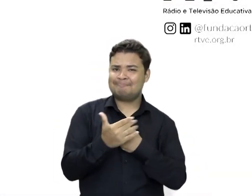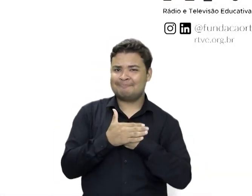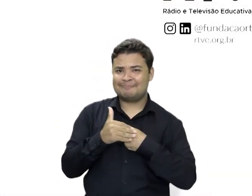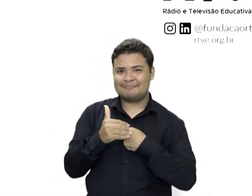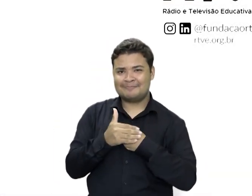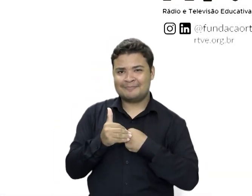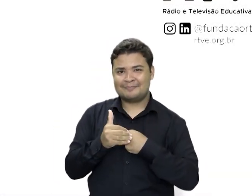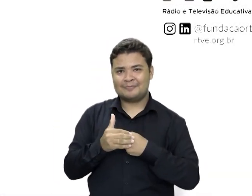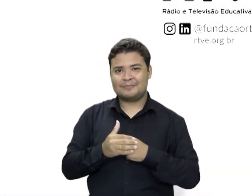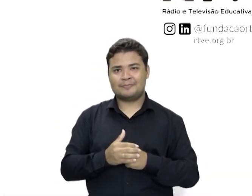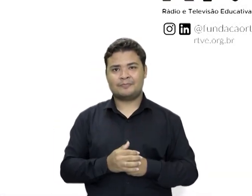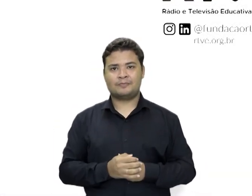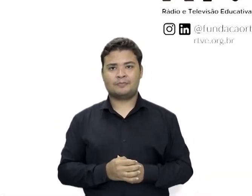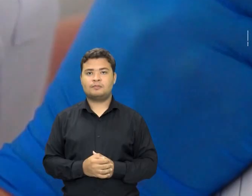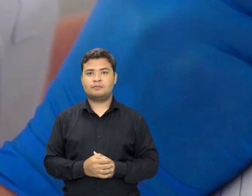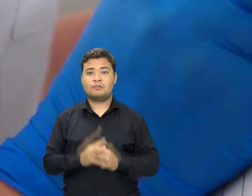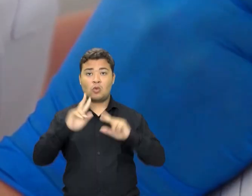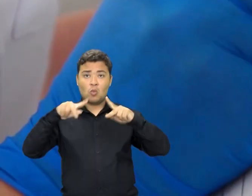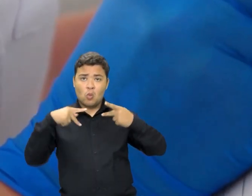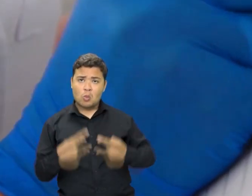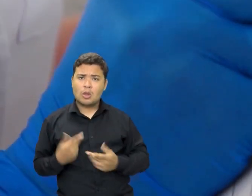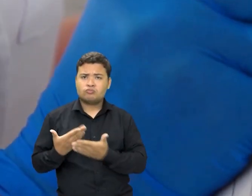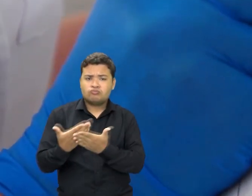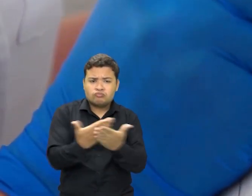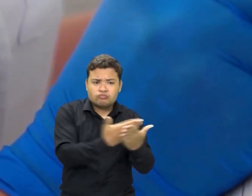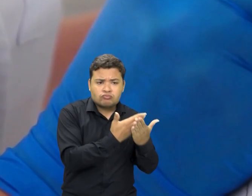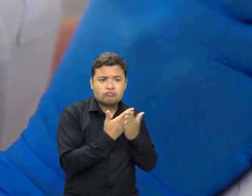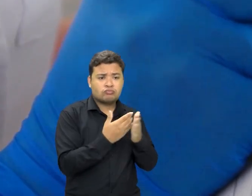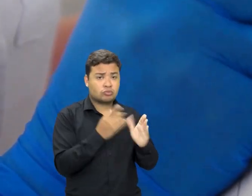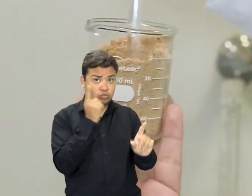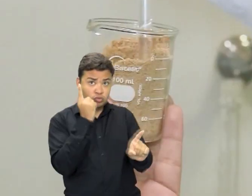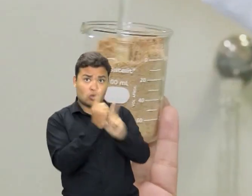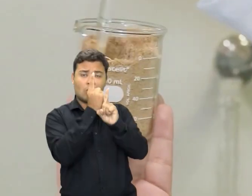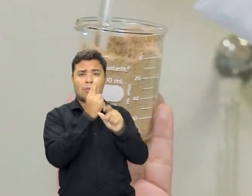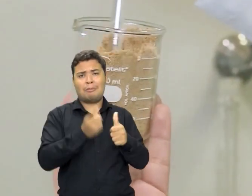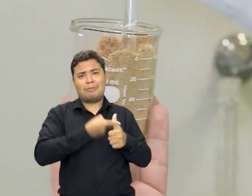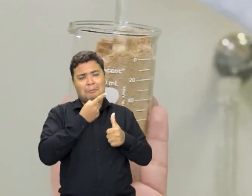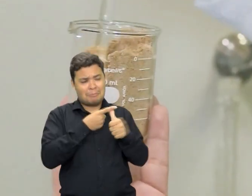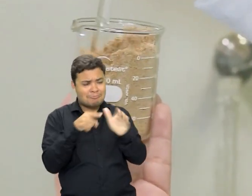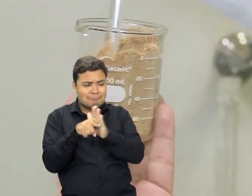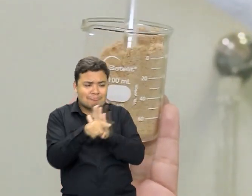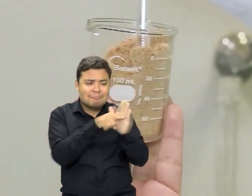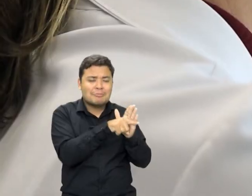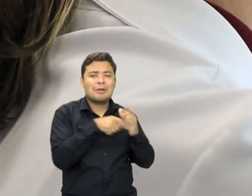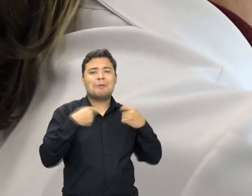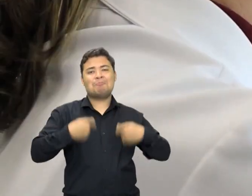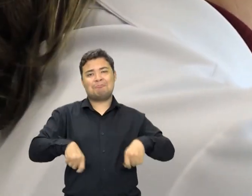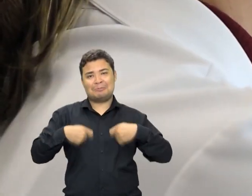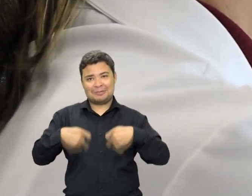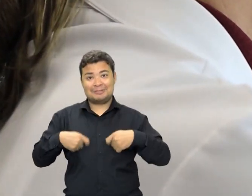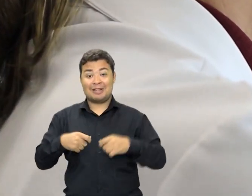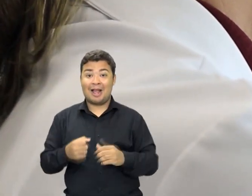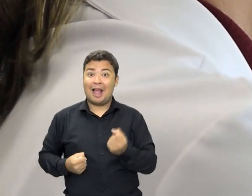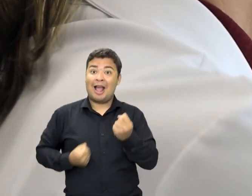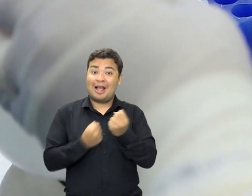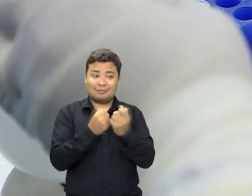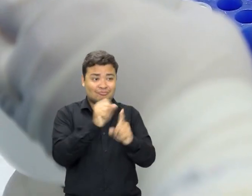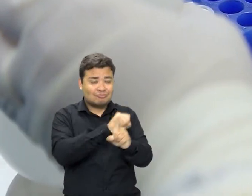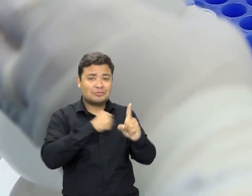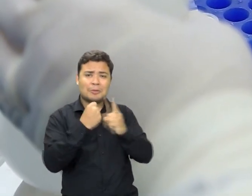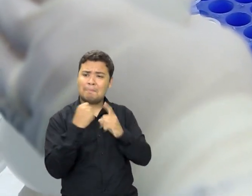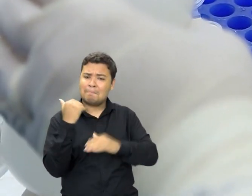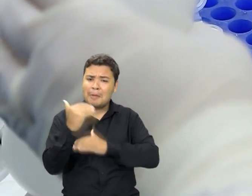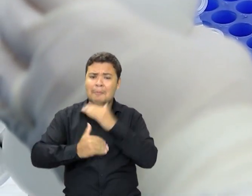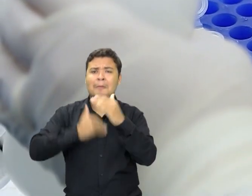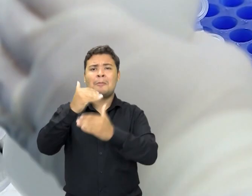e profissional que trabalha pelo conhecimento científico e sabe da importância para o desenvolvimento da sociedade. Traga seu projeto para a